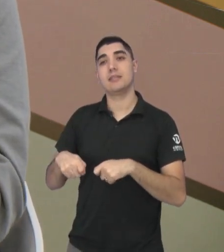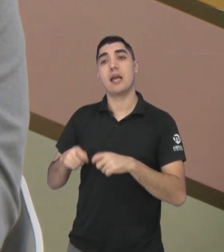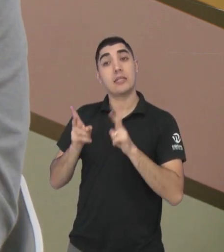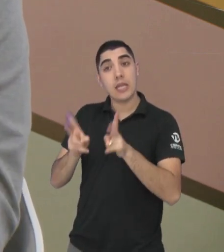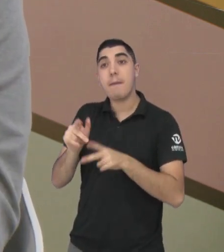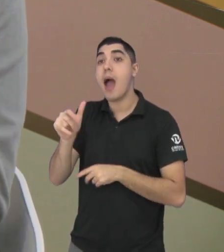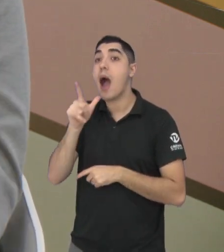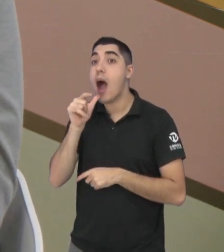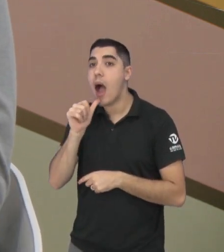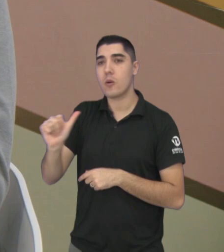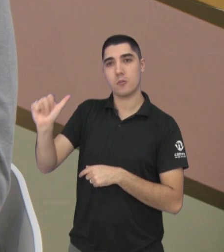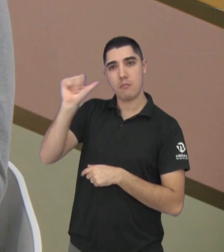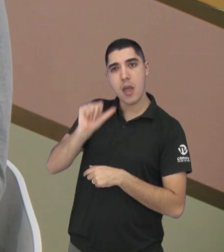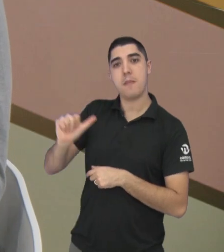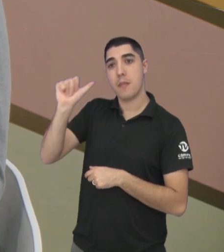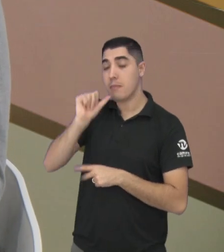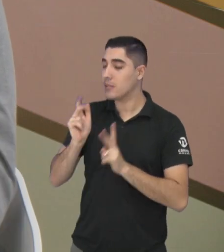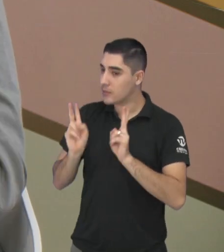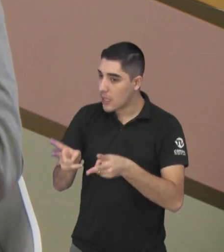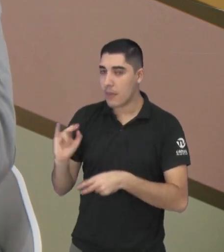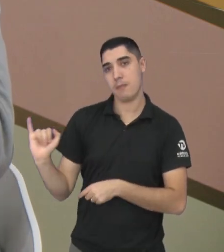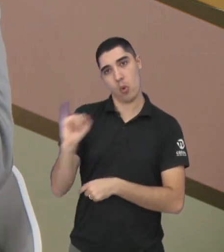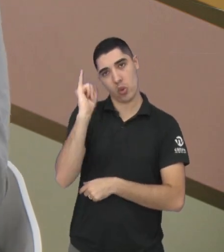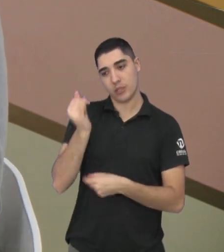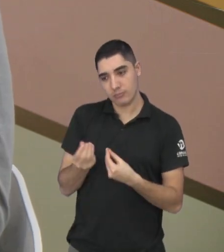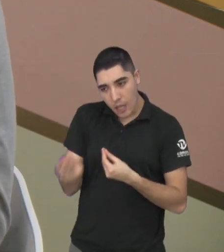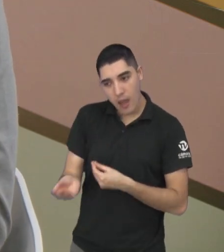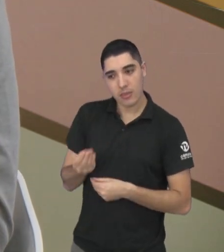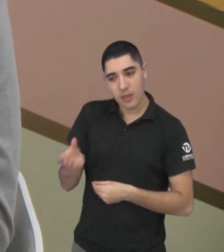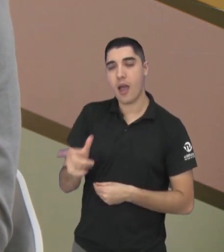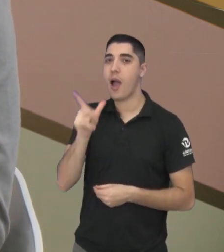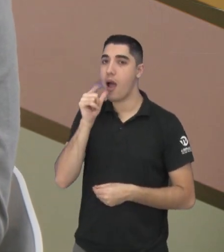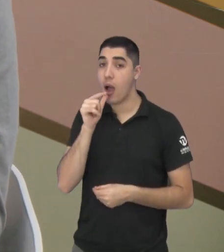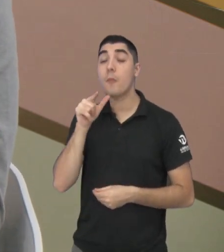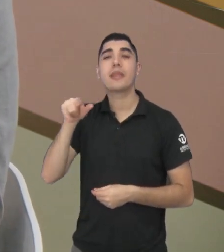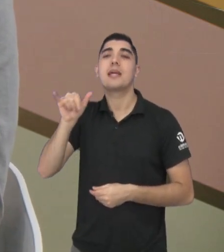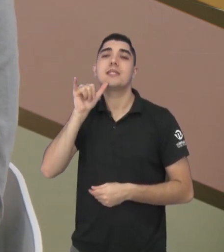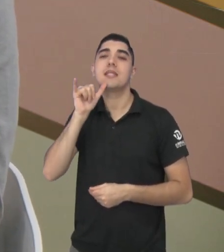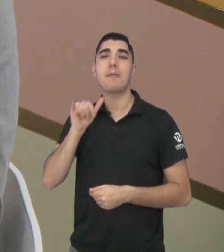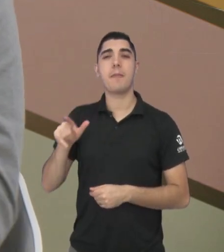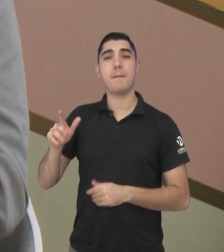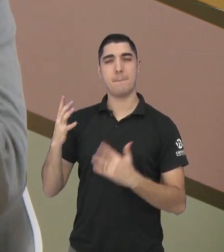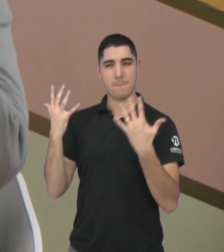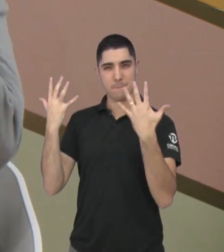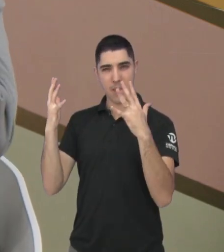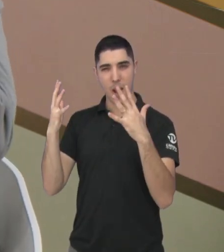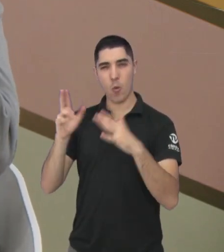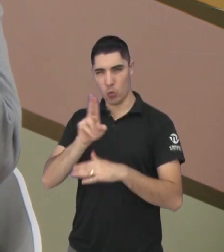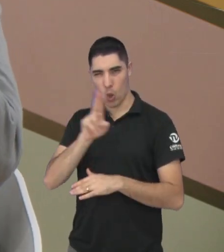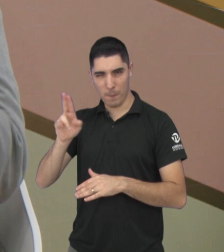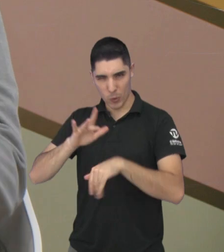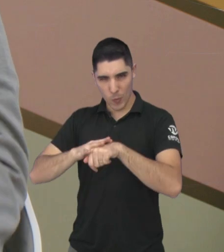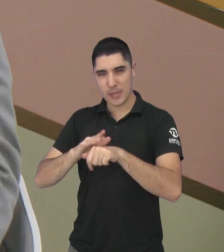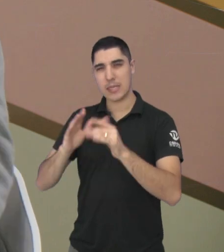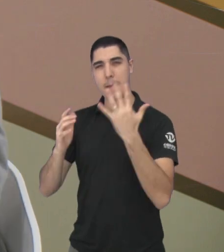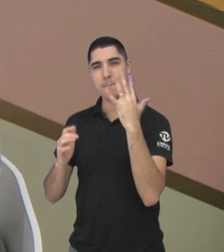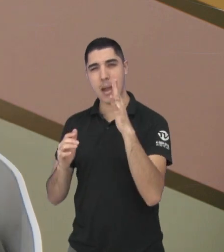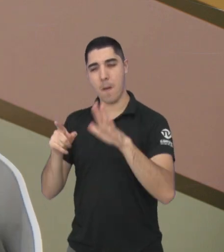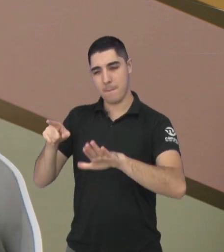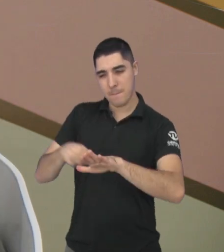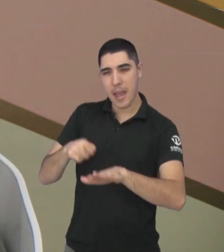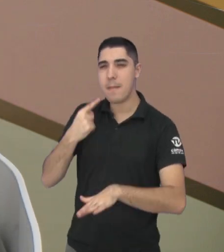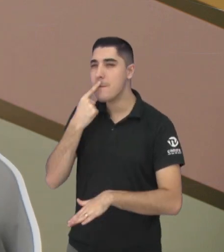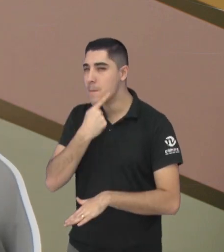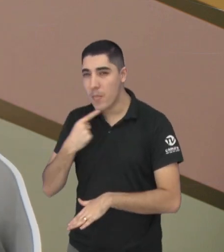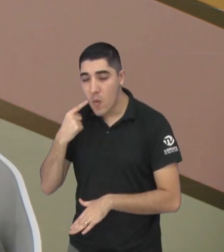de hidratação. Então, a gente precisa dar líquidos. O que acontece na mão, pé, boca é que essas lesões, que muitas vezes acontecem por fora